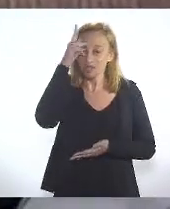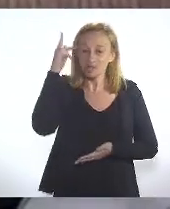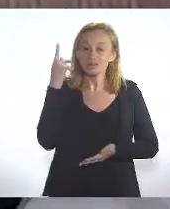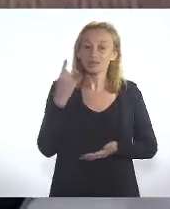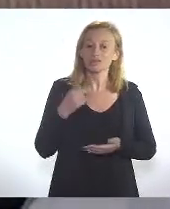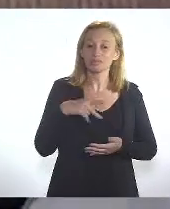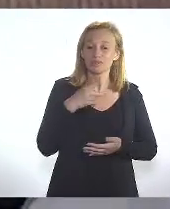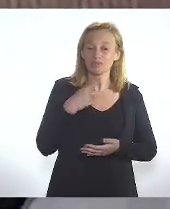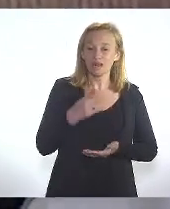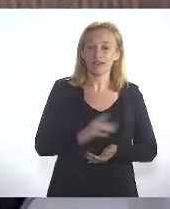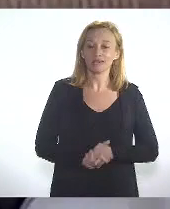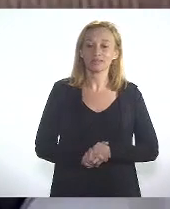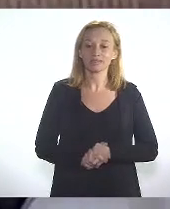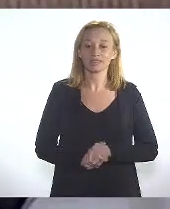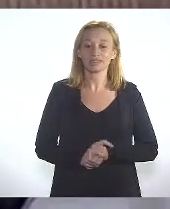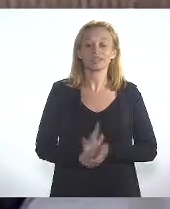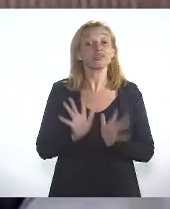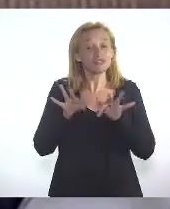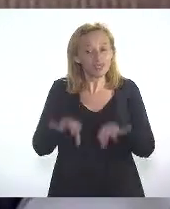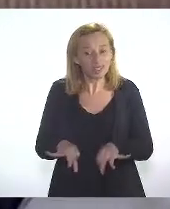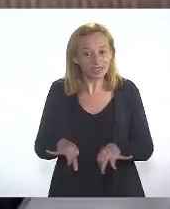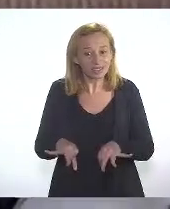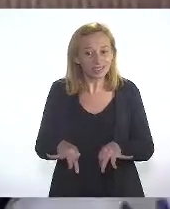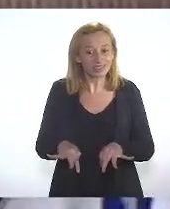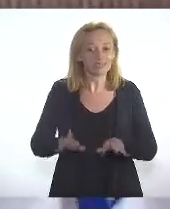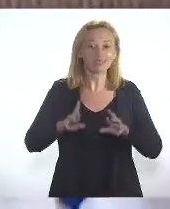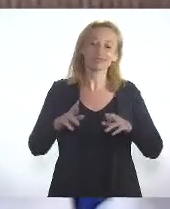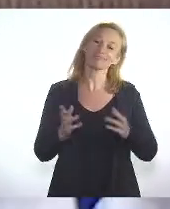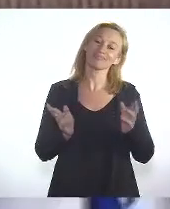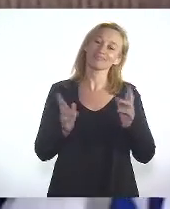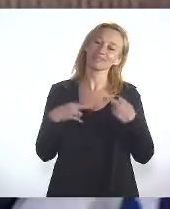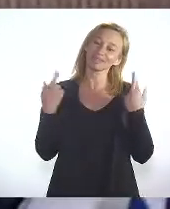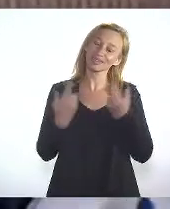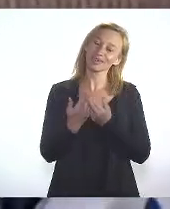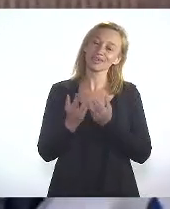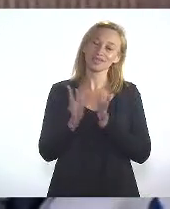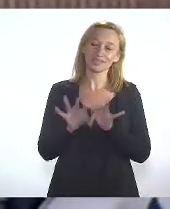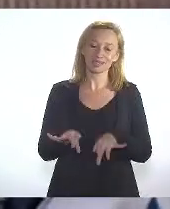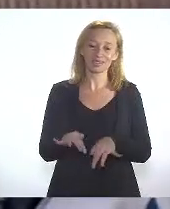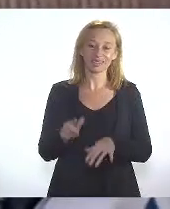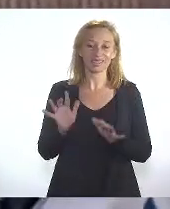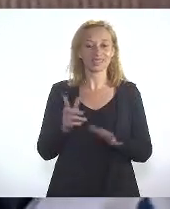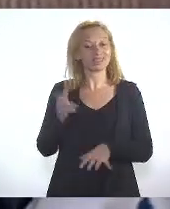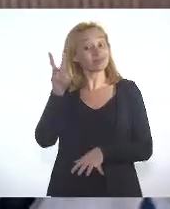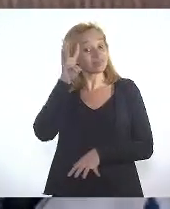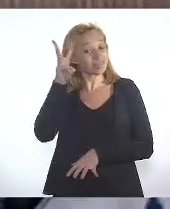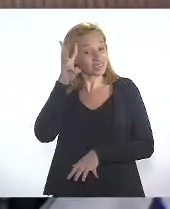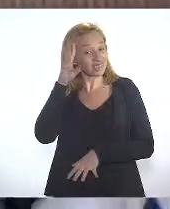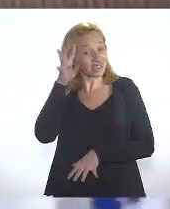ou oradora inscrito, encerramos o expediente final desta